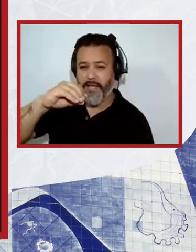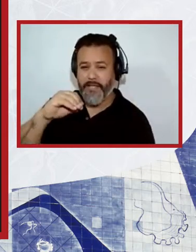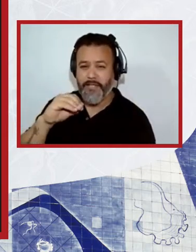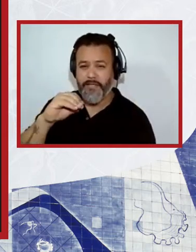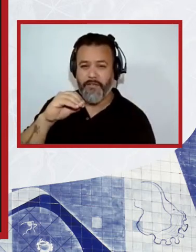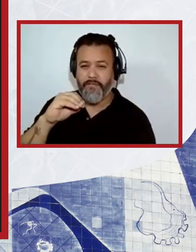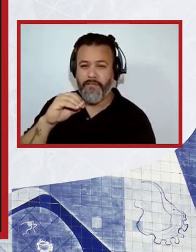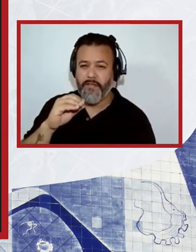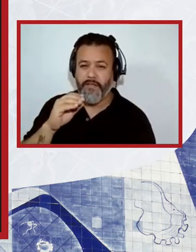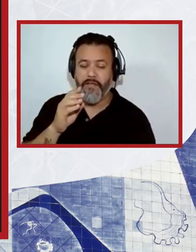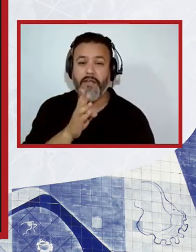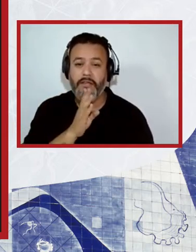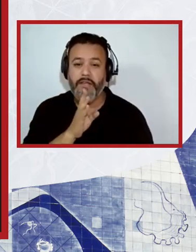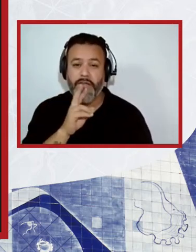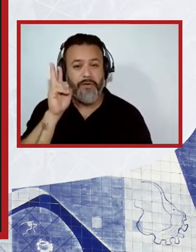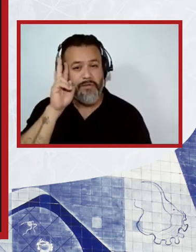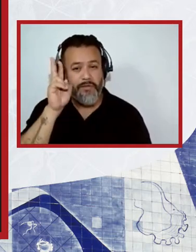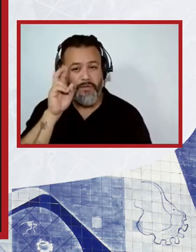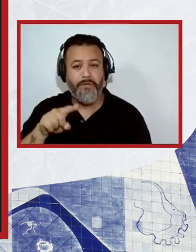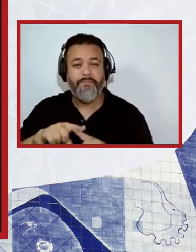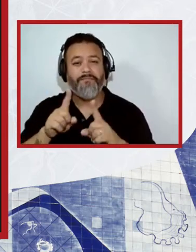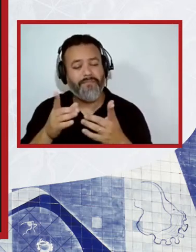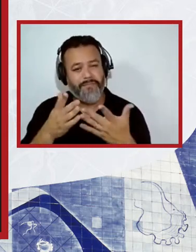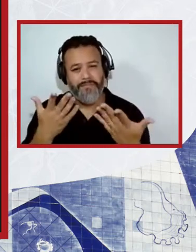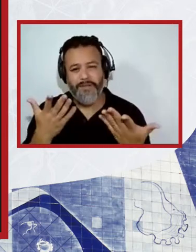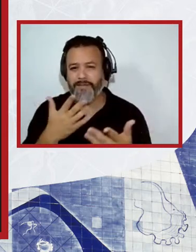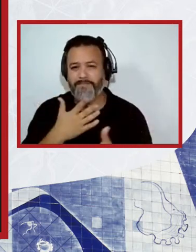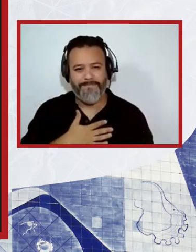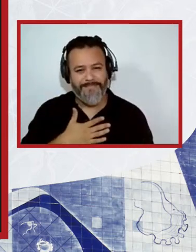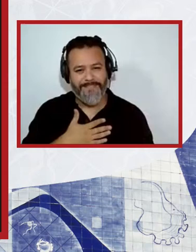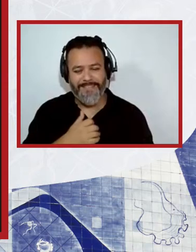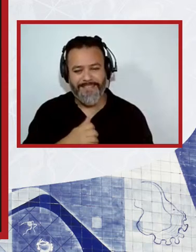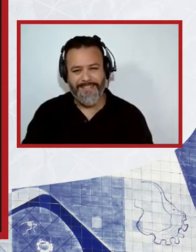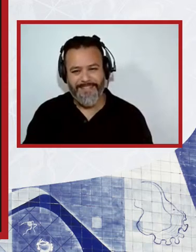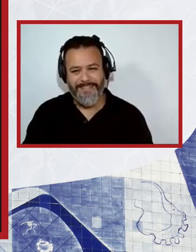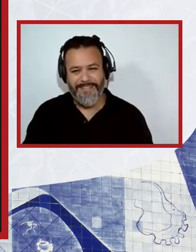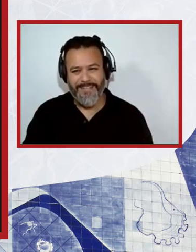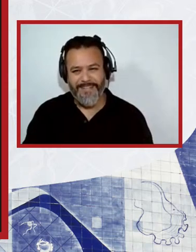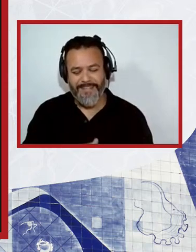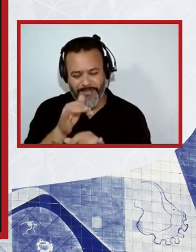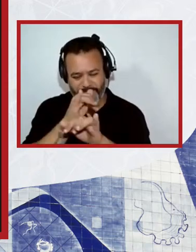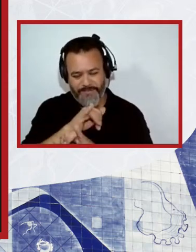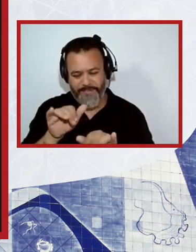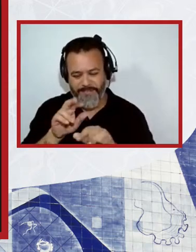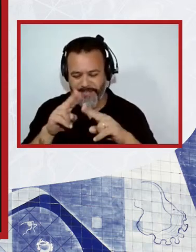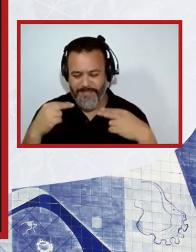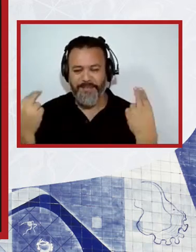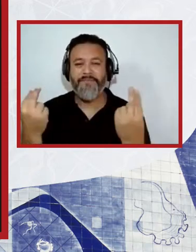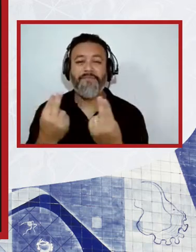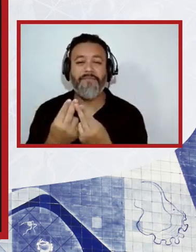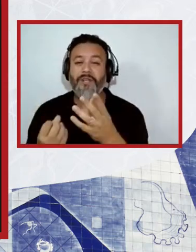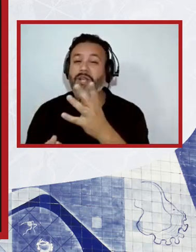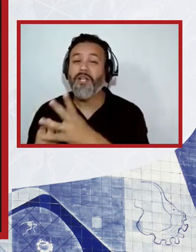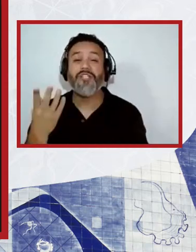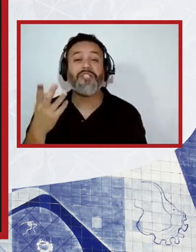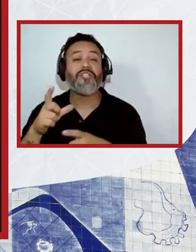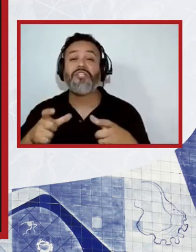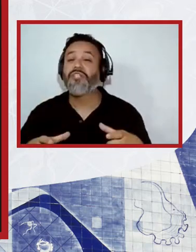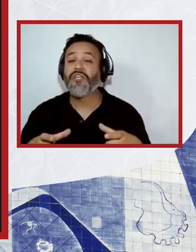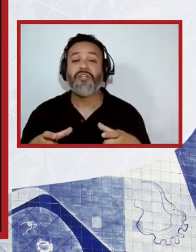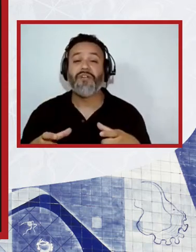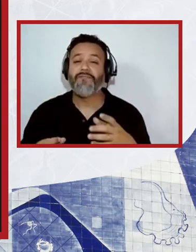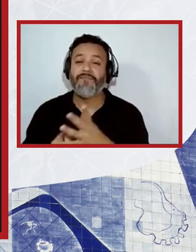Eu conheço a história, mas gostaria que você contasse aqui pra gente da onde surgiu